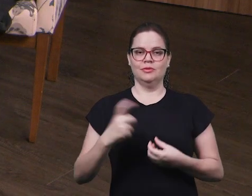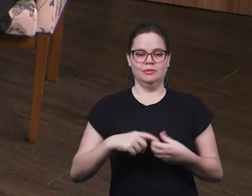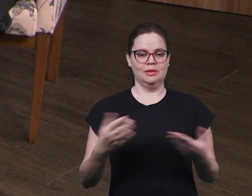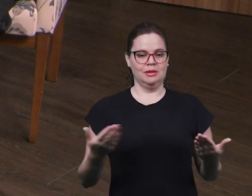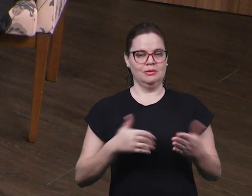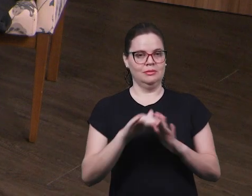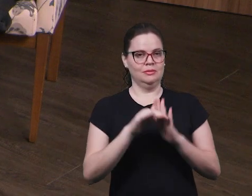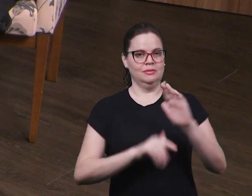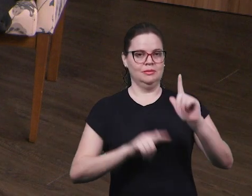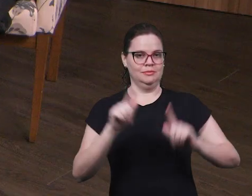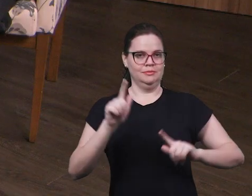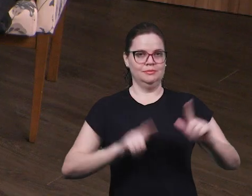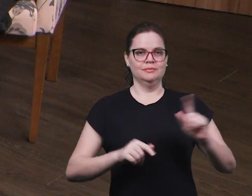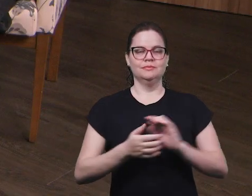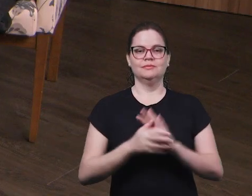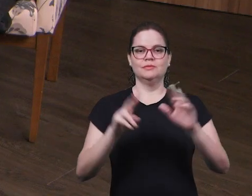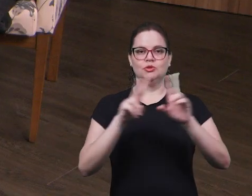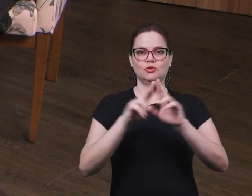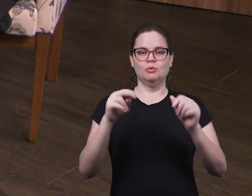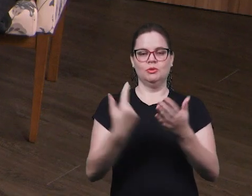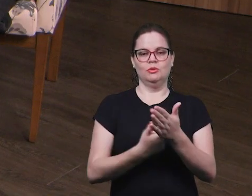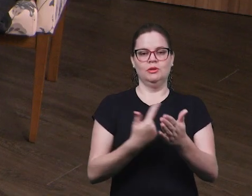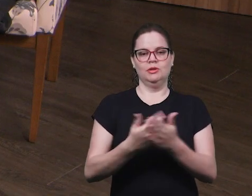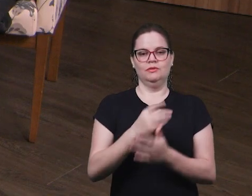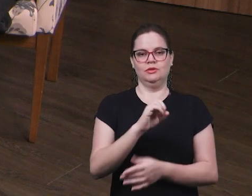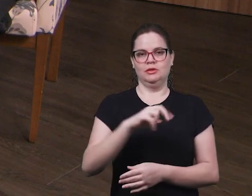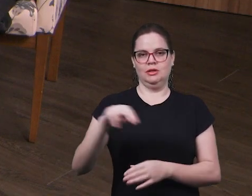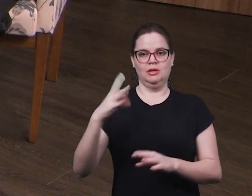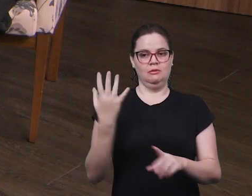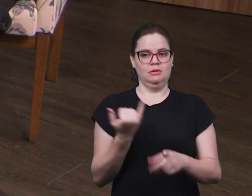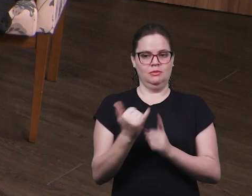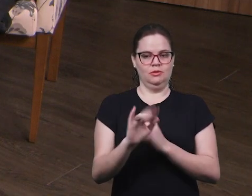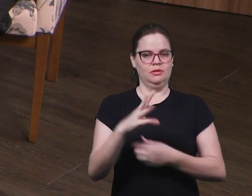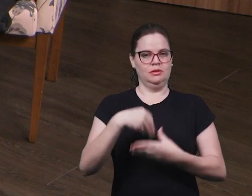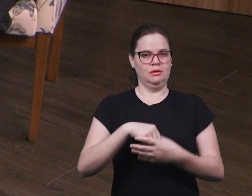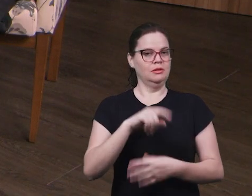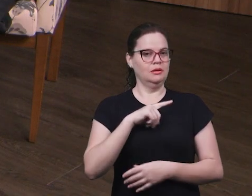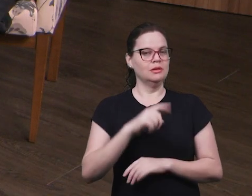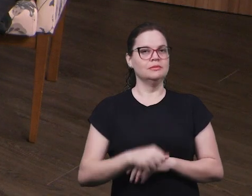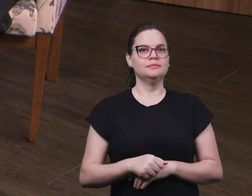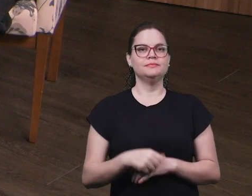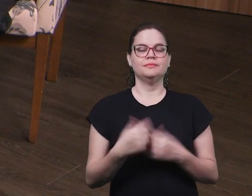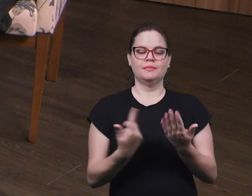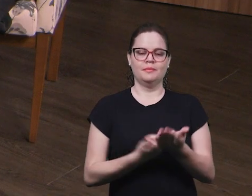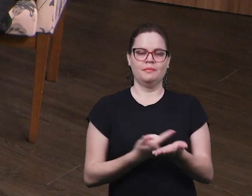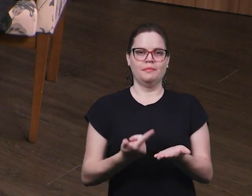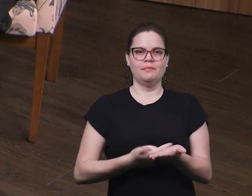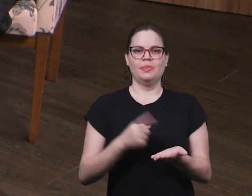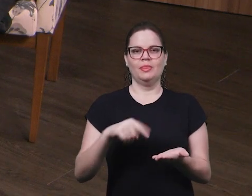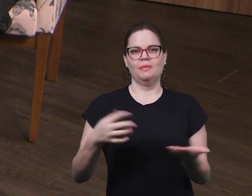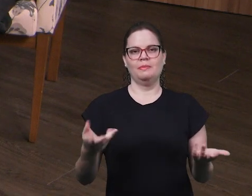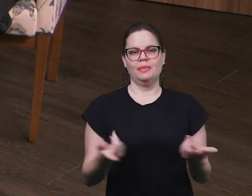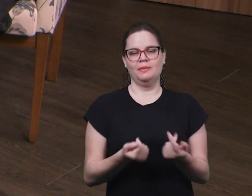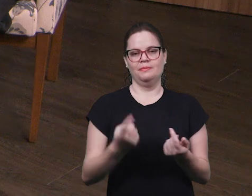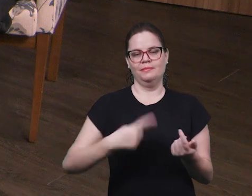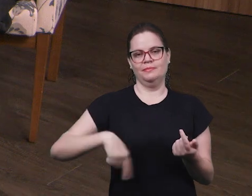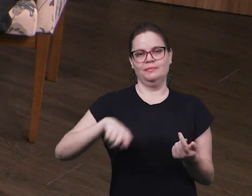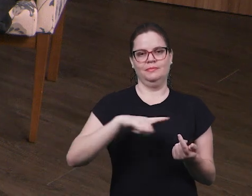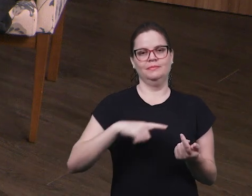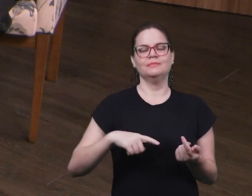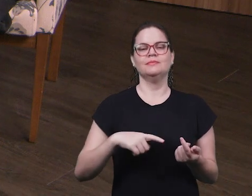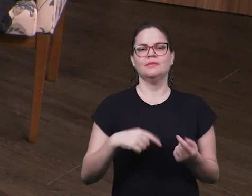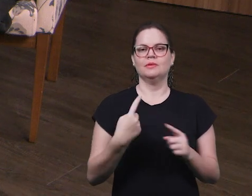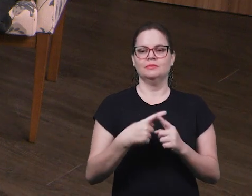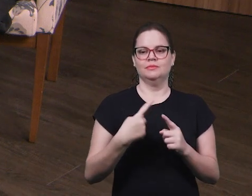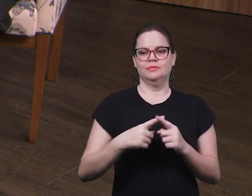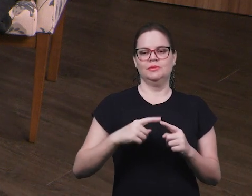nesse programa, As Profecias do livro de Daniel, e esse livro que tem sido tão maravilhoso ao longo do